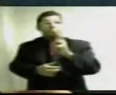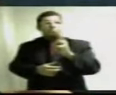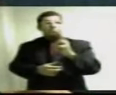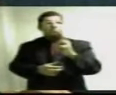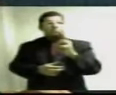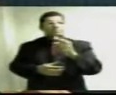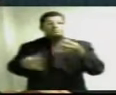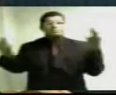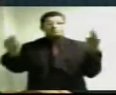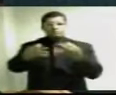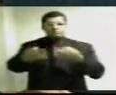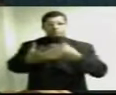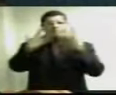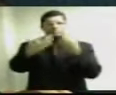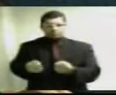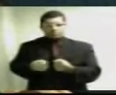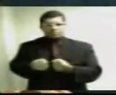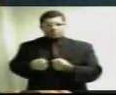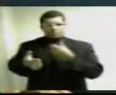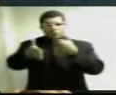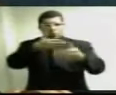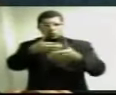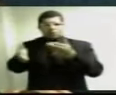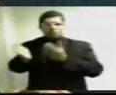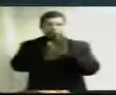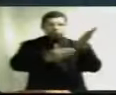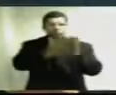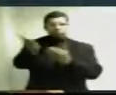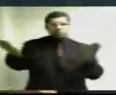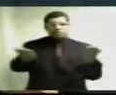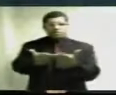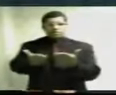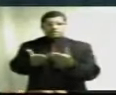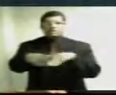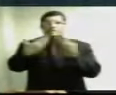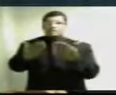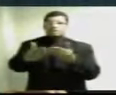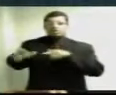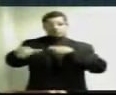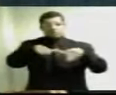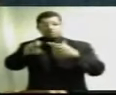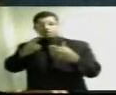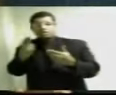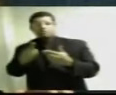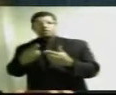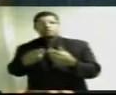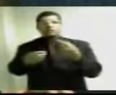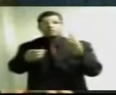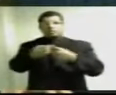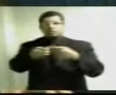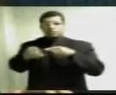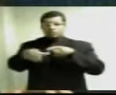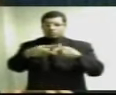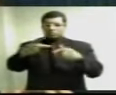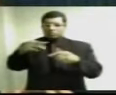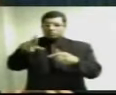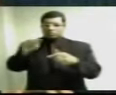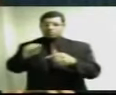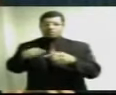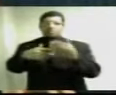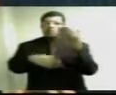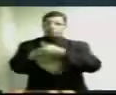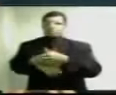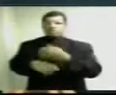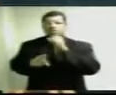com absoluta firmeza em qualquer desvio de conduta, seja do executivo, seja interna corporis no parlamento.